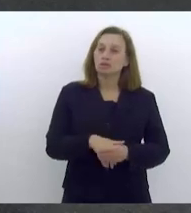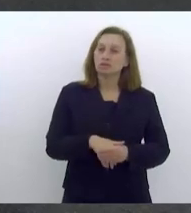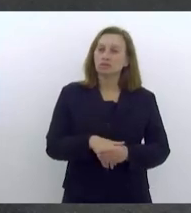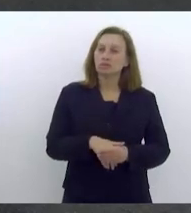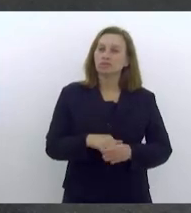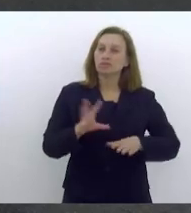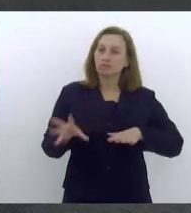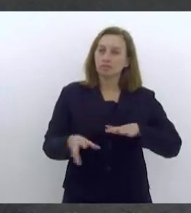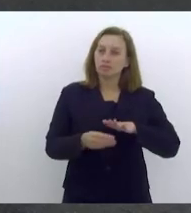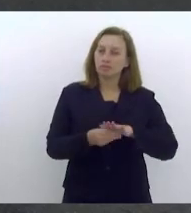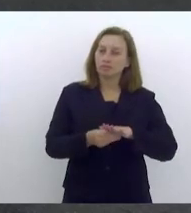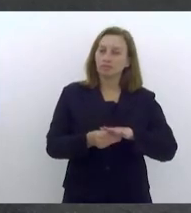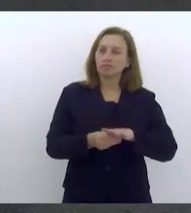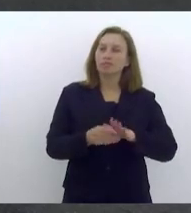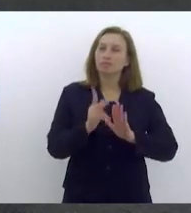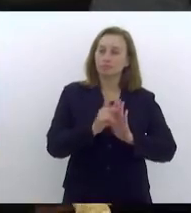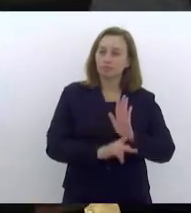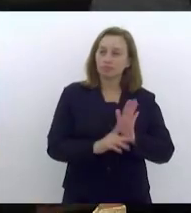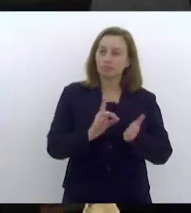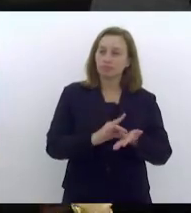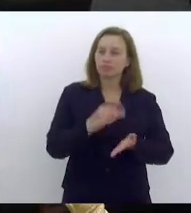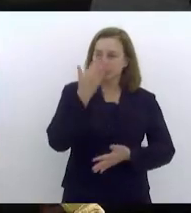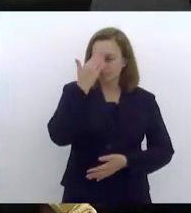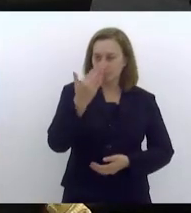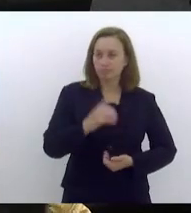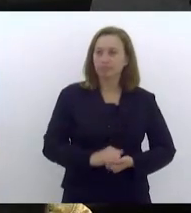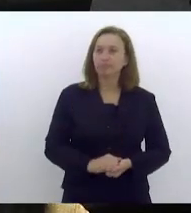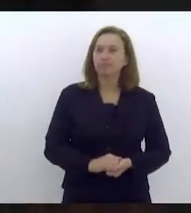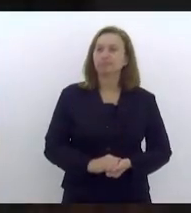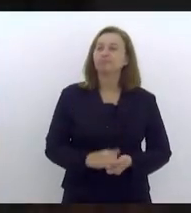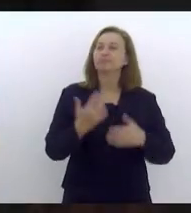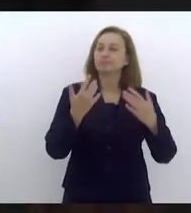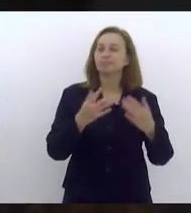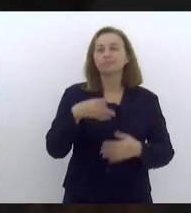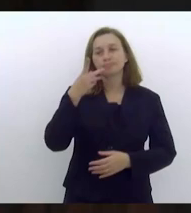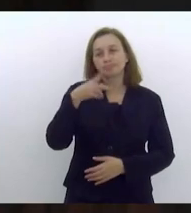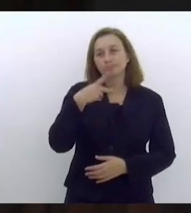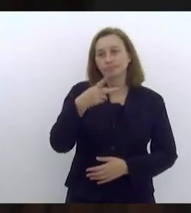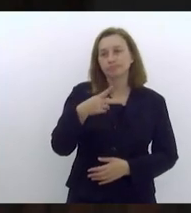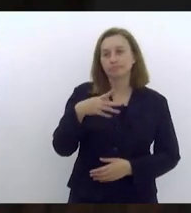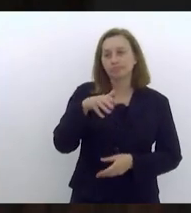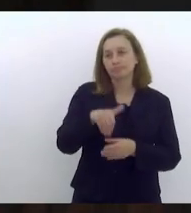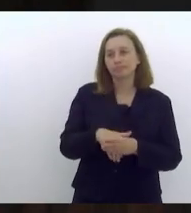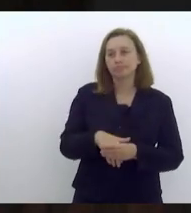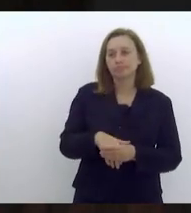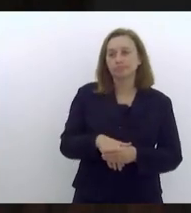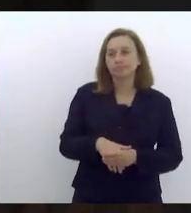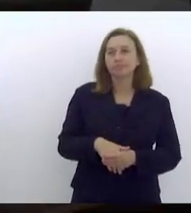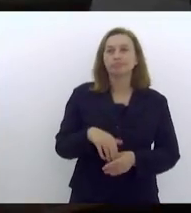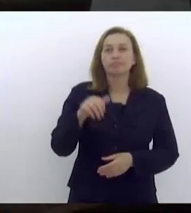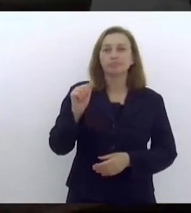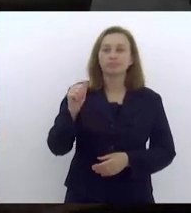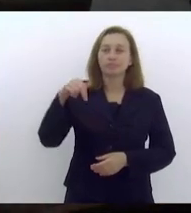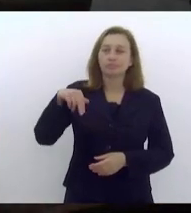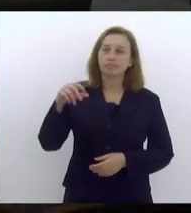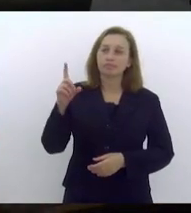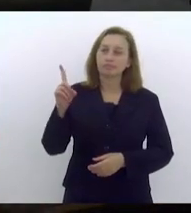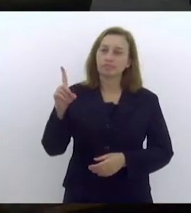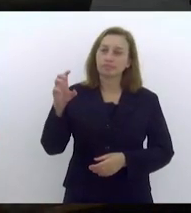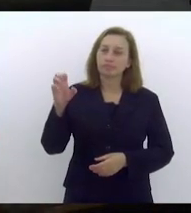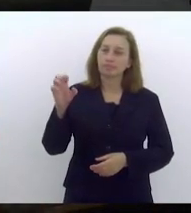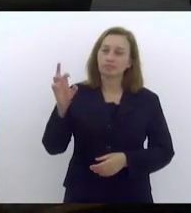as emendas e para o projeto original. Muito obrigado. Para a declaração de voto, Anderson Moraes.